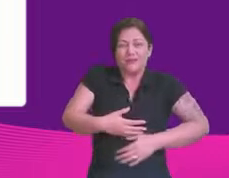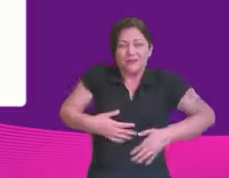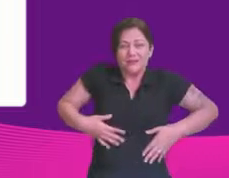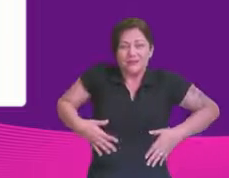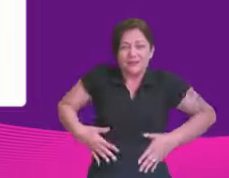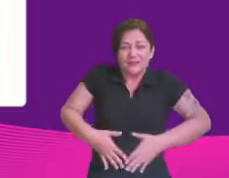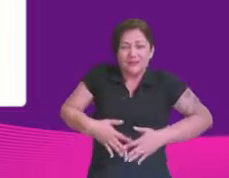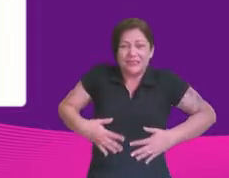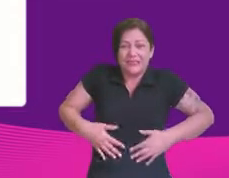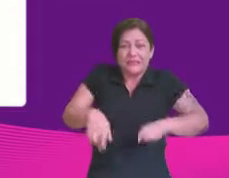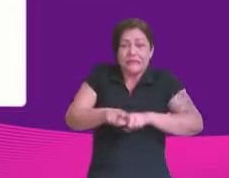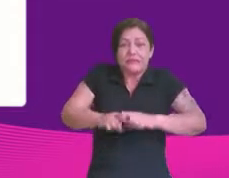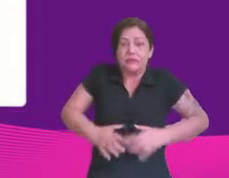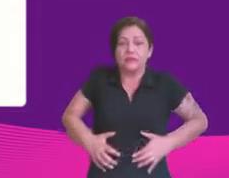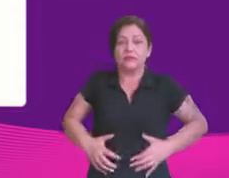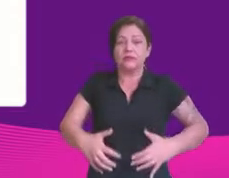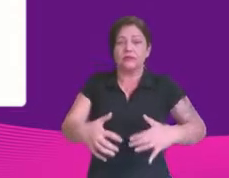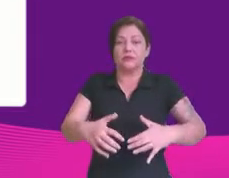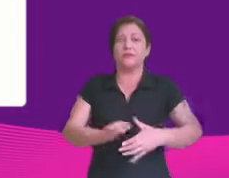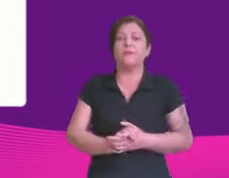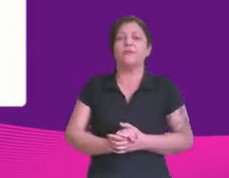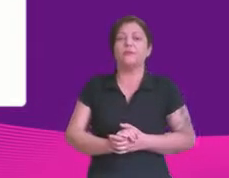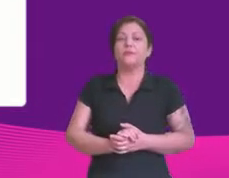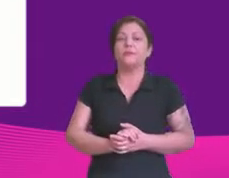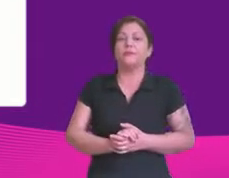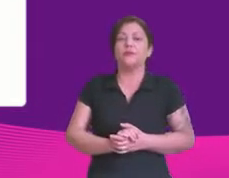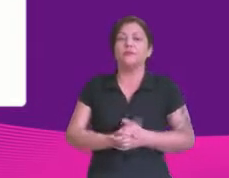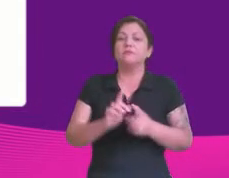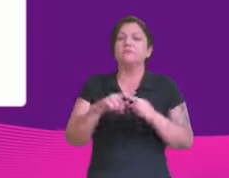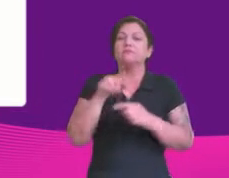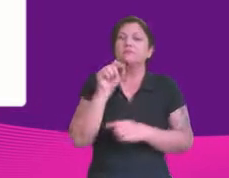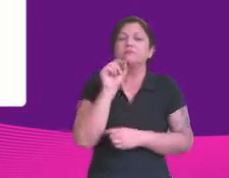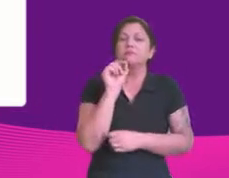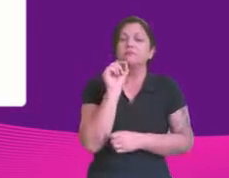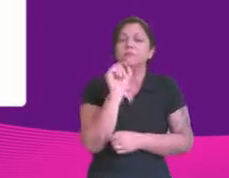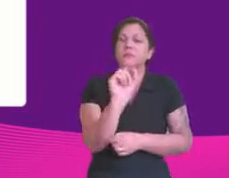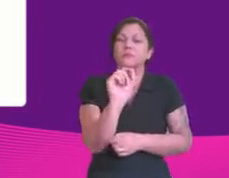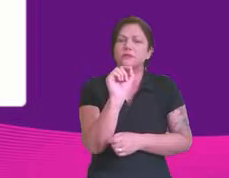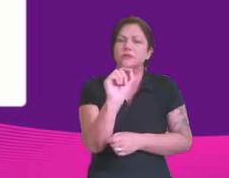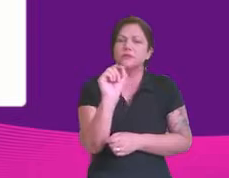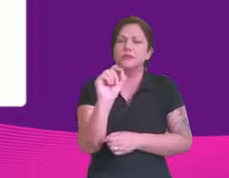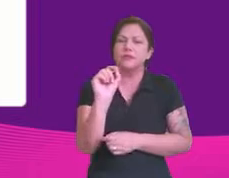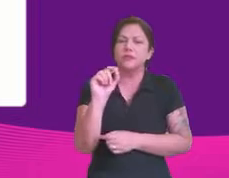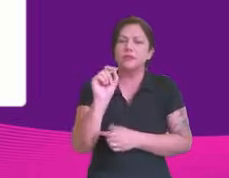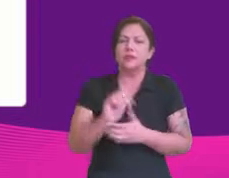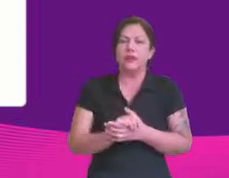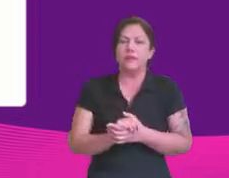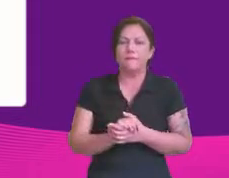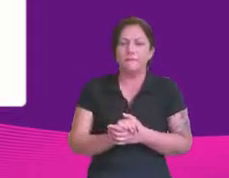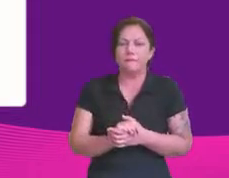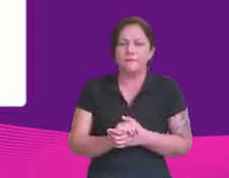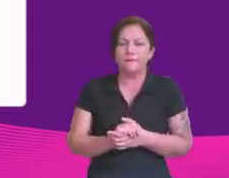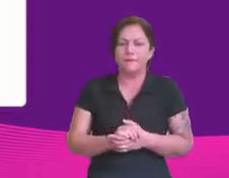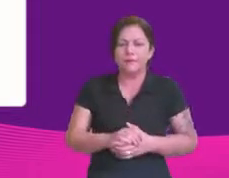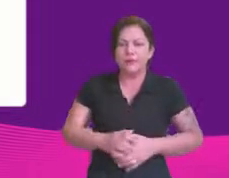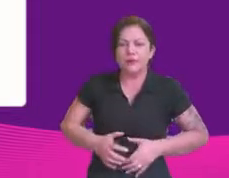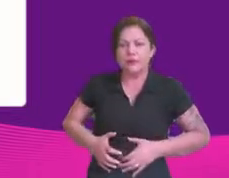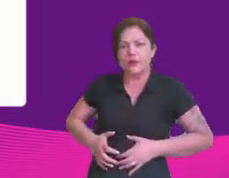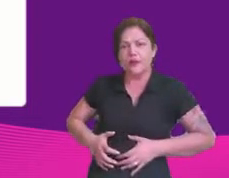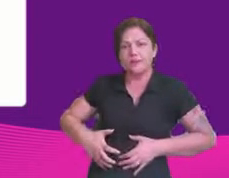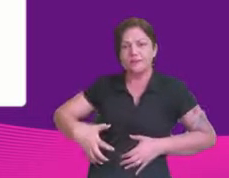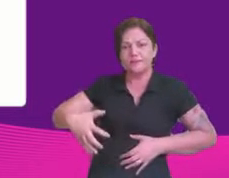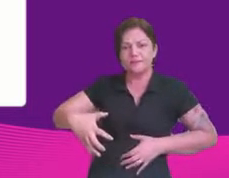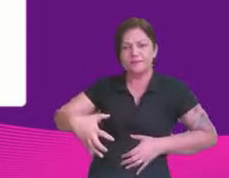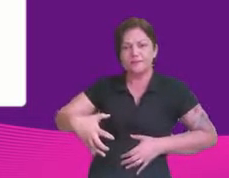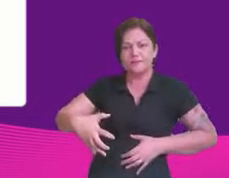Uma ressonância da pelve que mostrava uma formação anexial, medindo 14 centímetros no maior eixo, apresentando